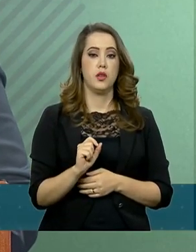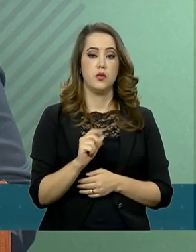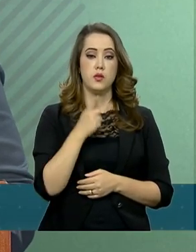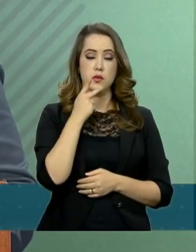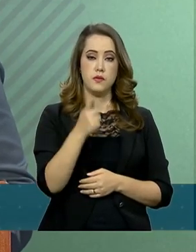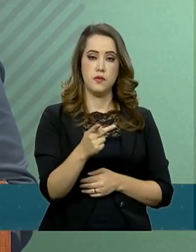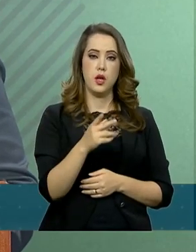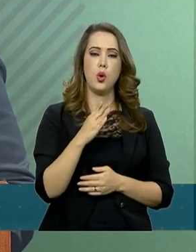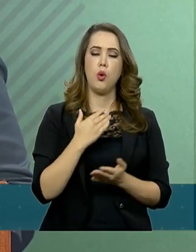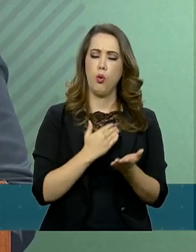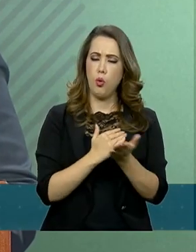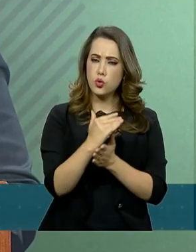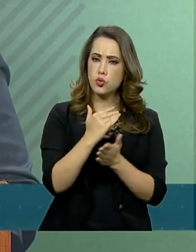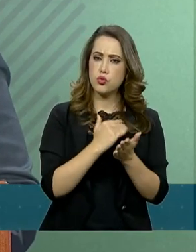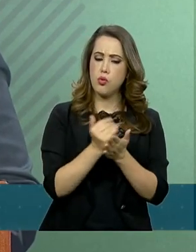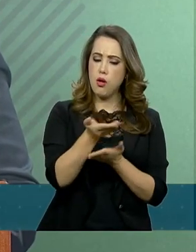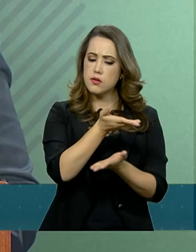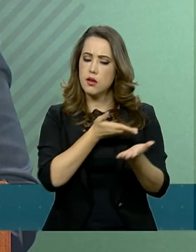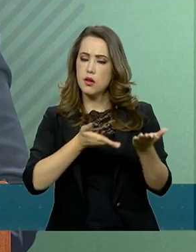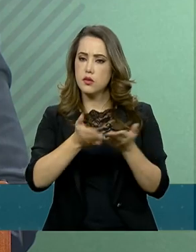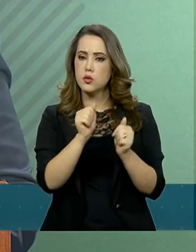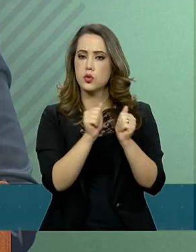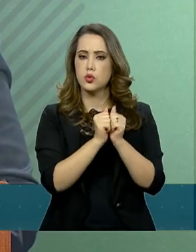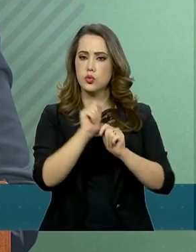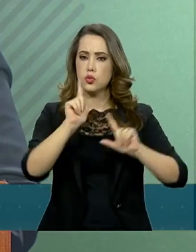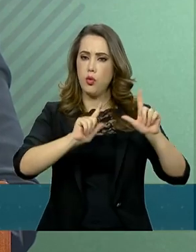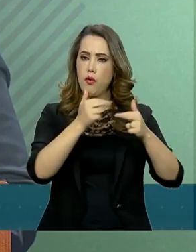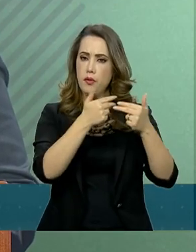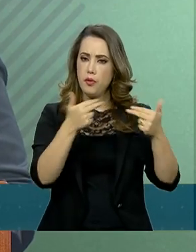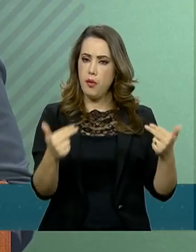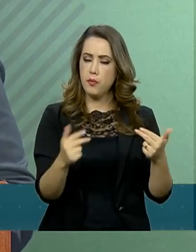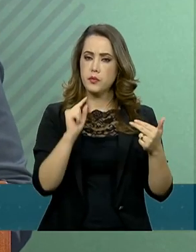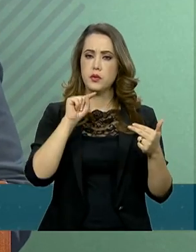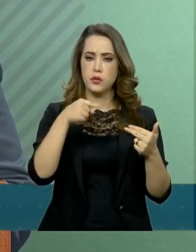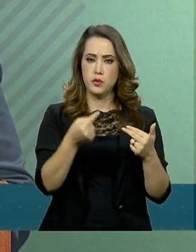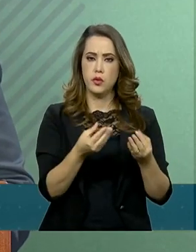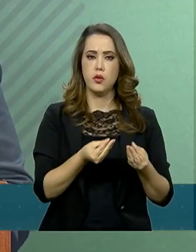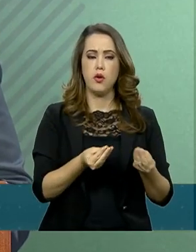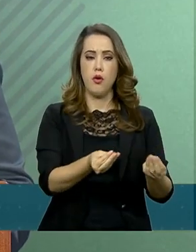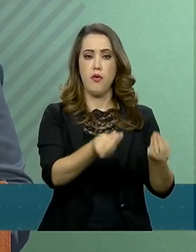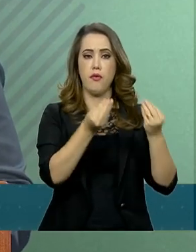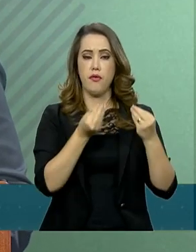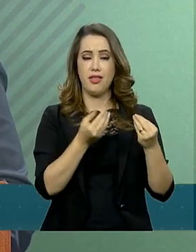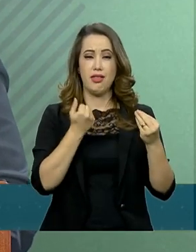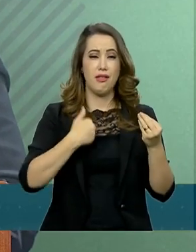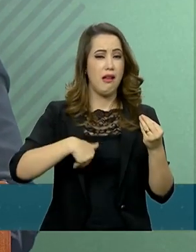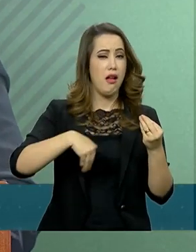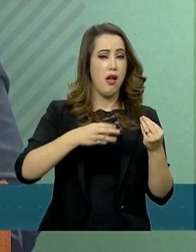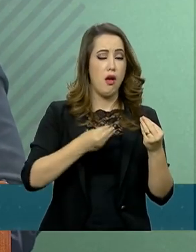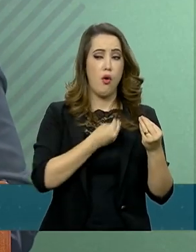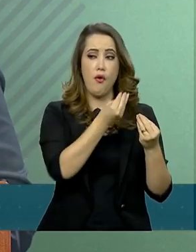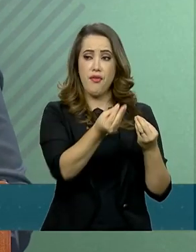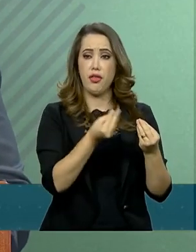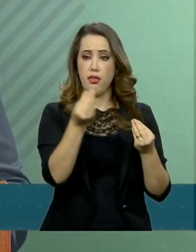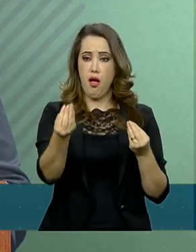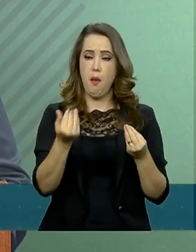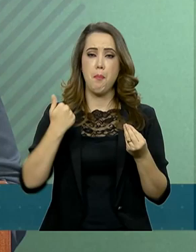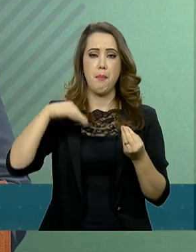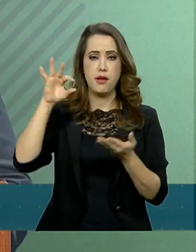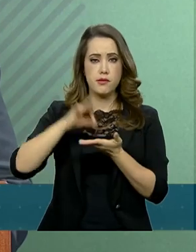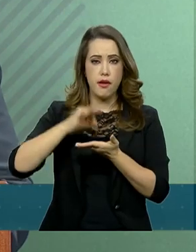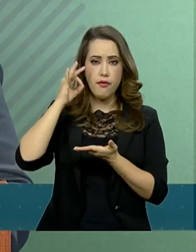a mantermos este relacionamento com a imprensa aprovemos mais cafés da manhã estamos estudando